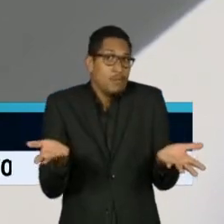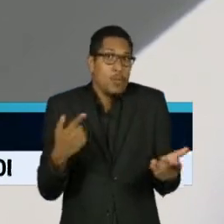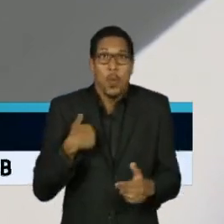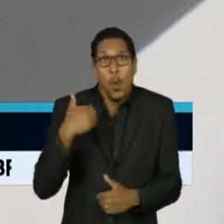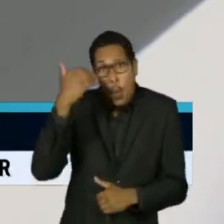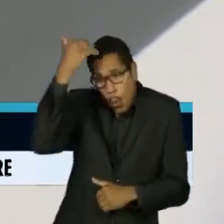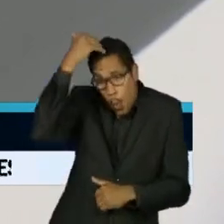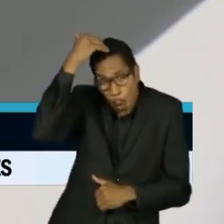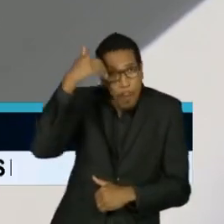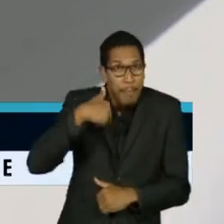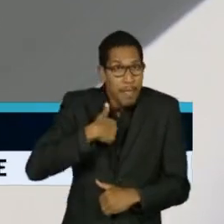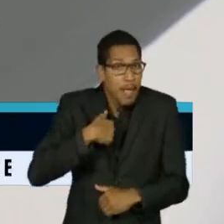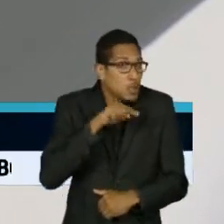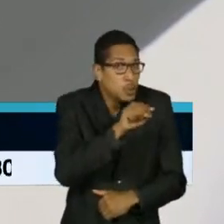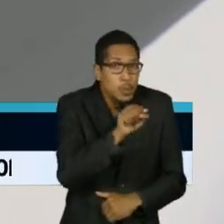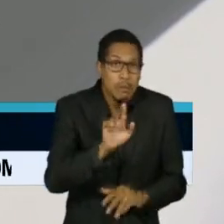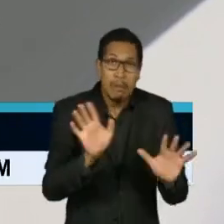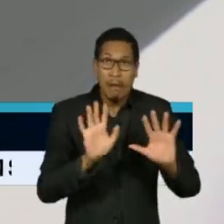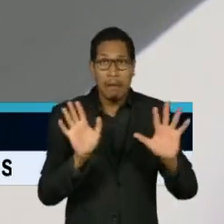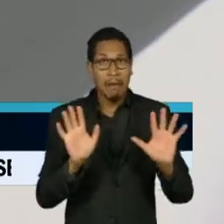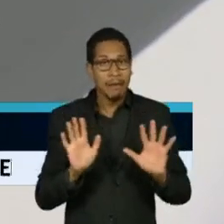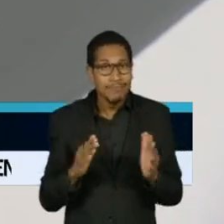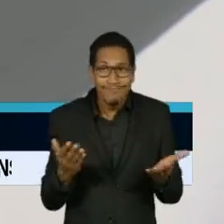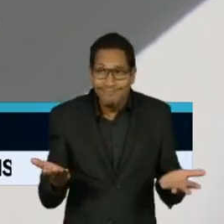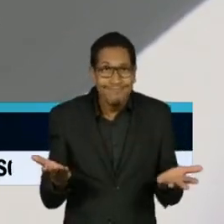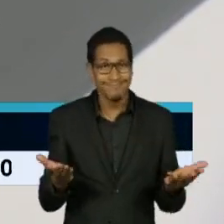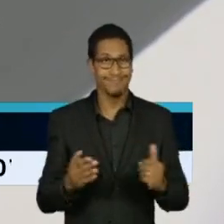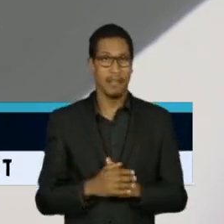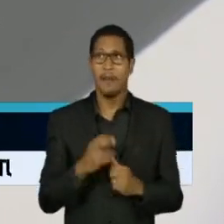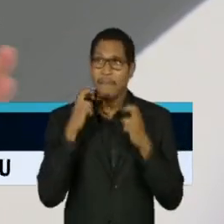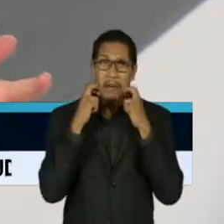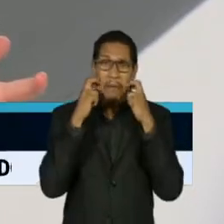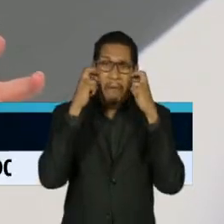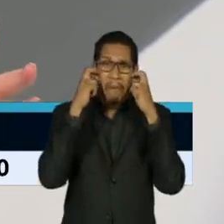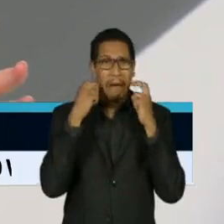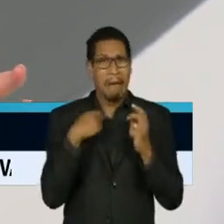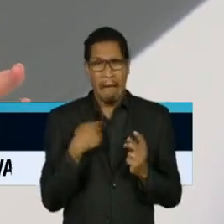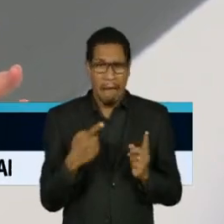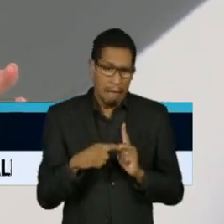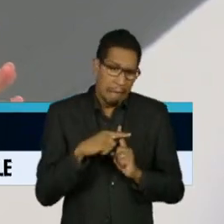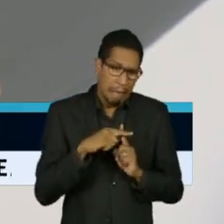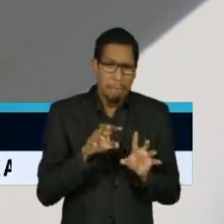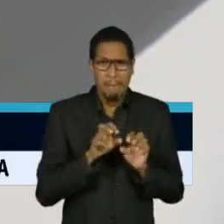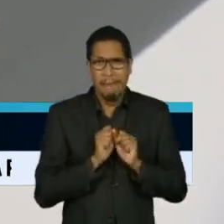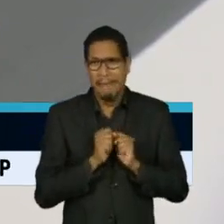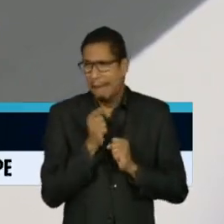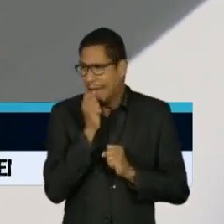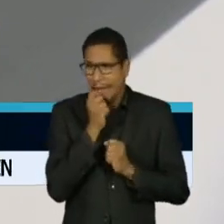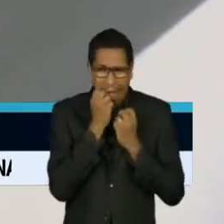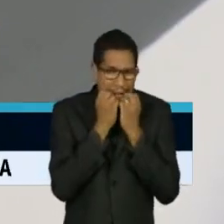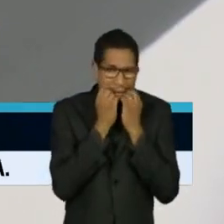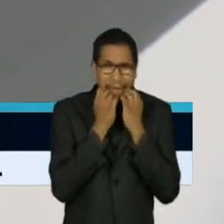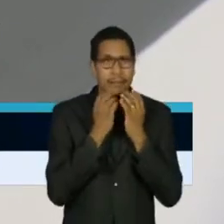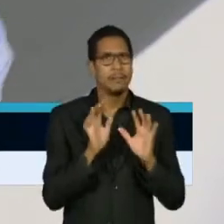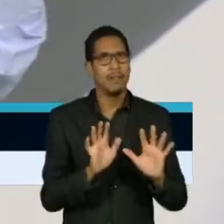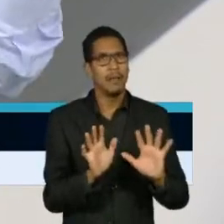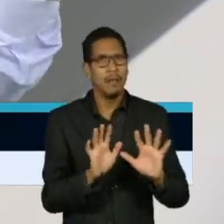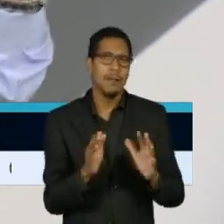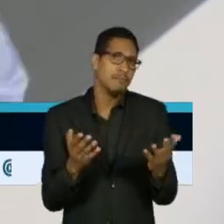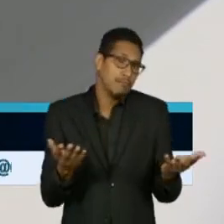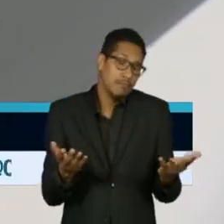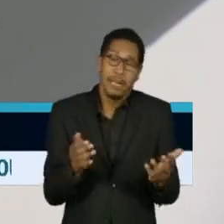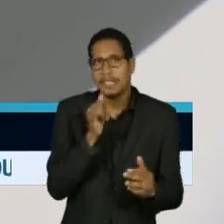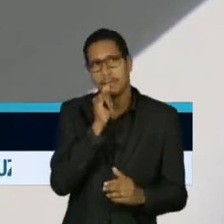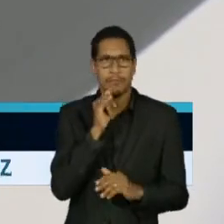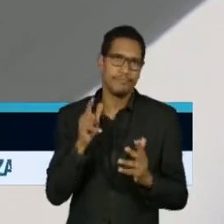uma doença de alto contágio. Você não precisa ter vergonha de ter se infectado, mesmo que você tenha razões para isso, como,